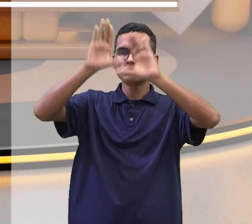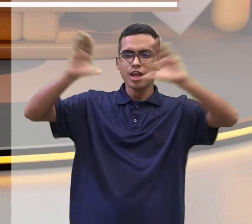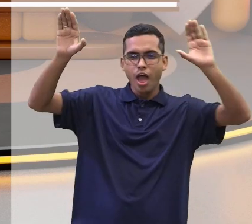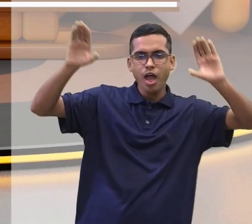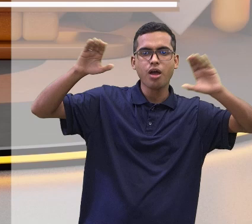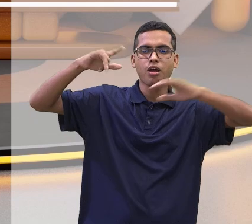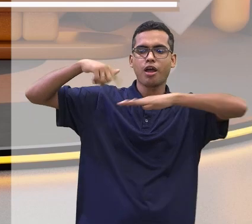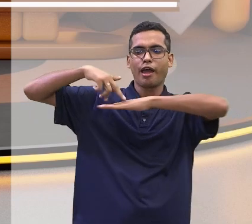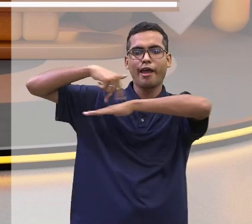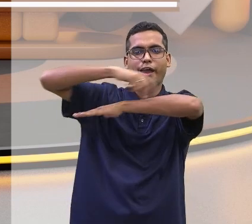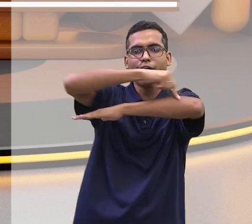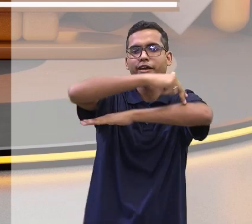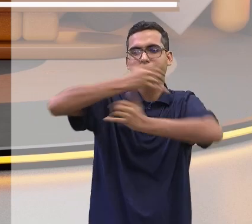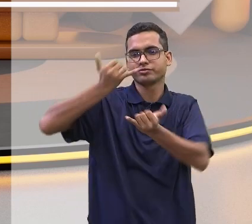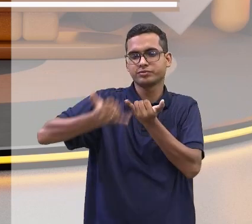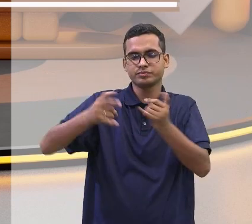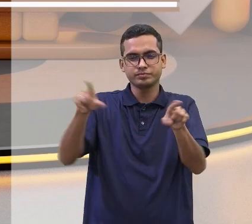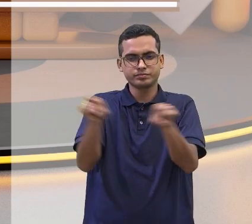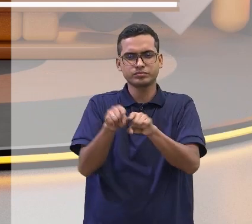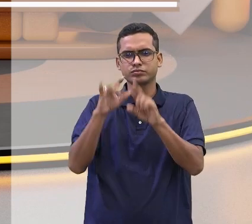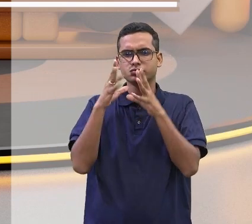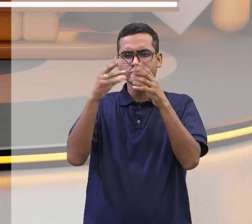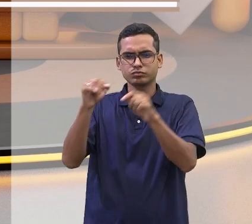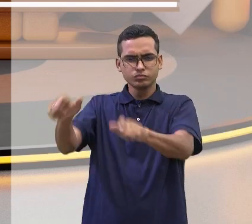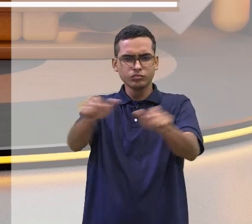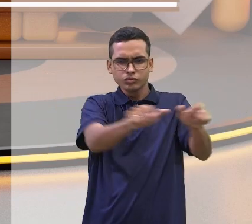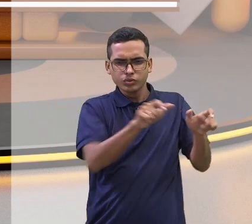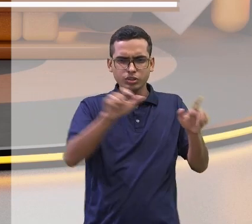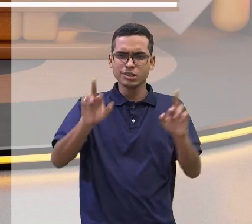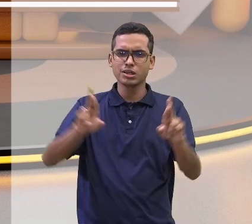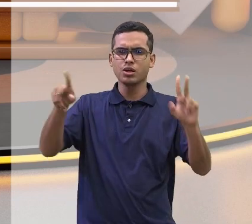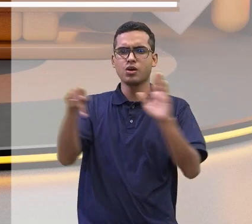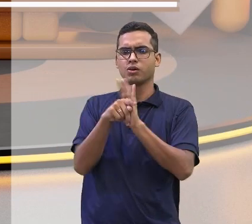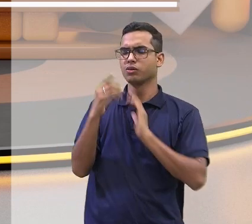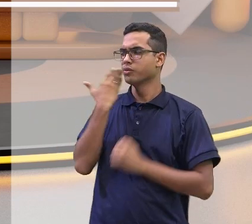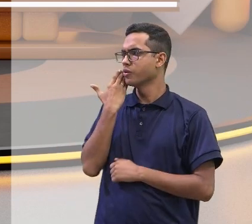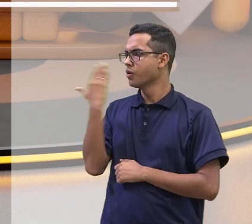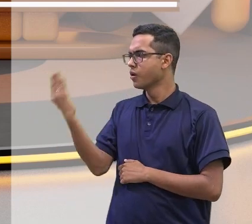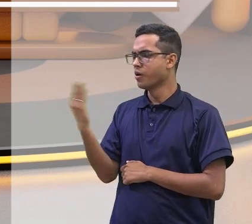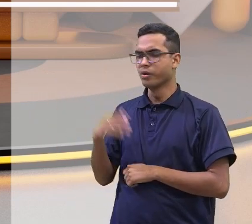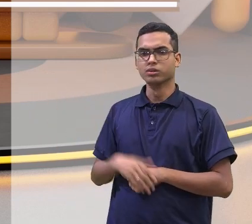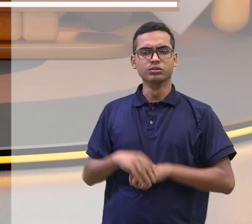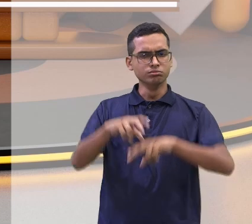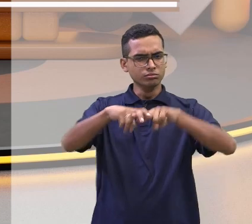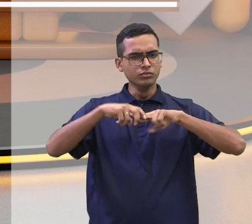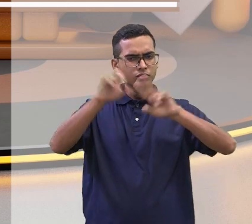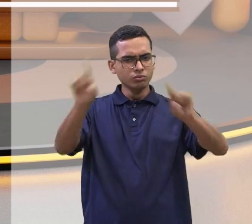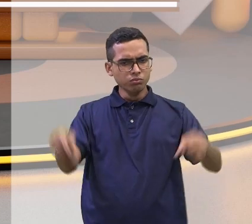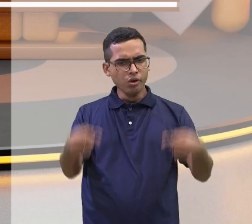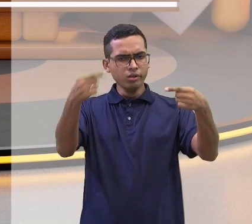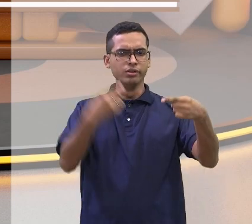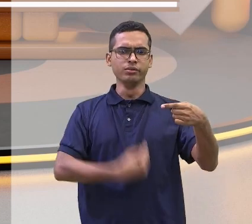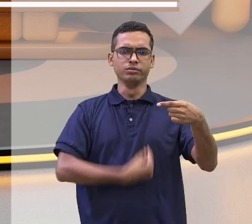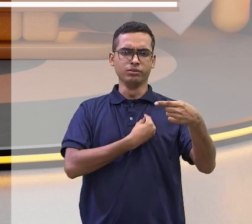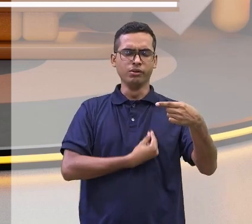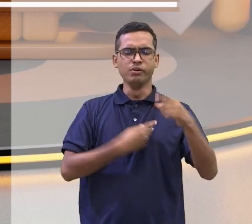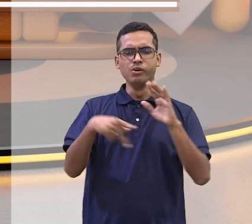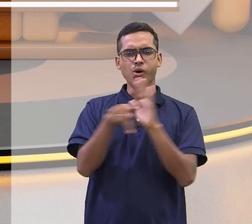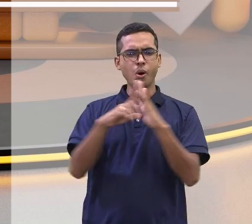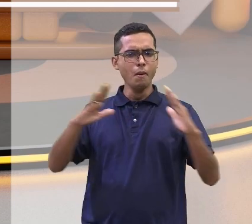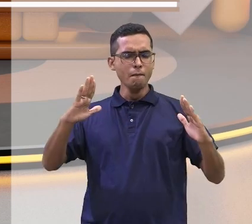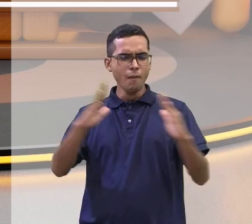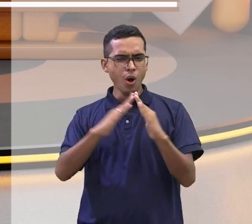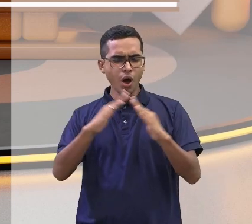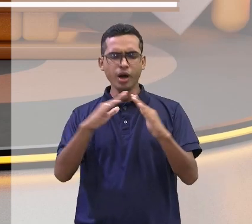a gente encontra ao longo da Cordilheira dos Andes. Por isso que acaba sendo, então, um desafio viver nesse local. Quais são,